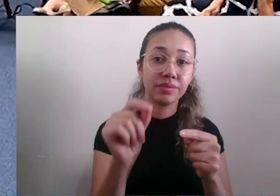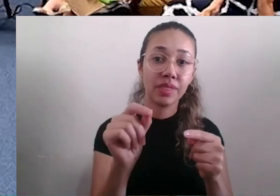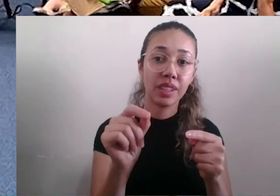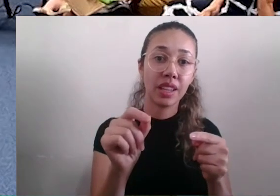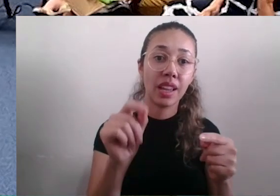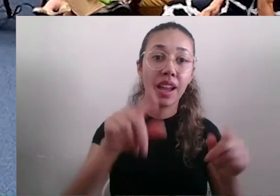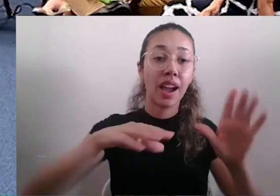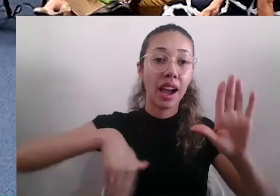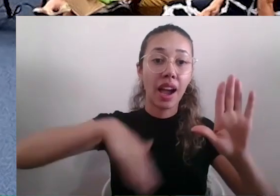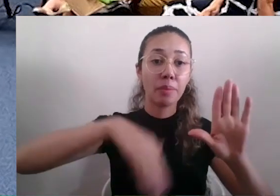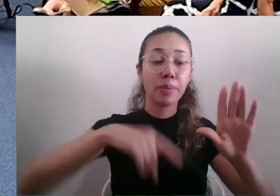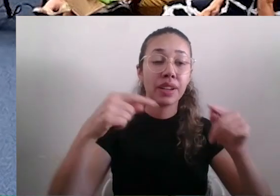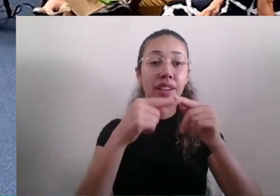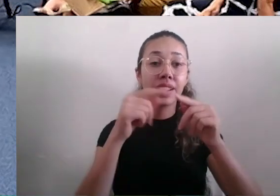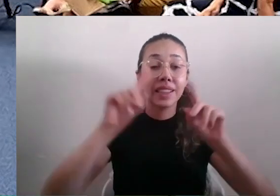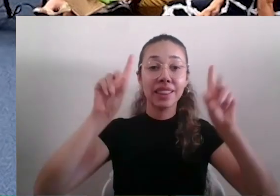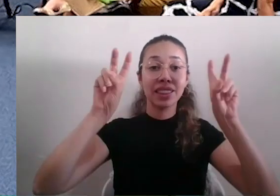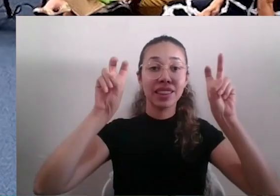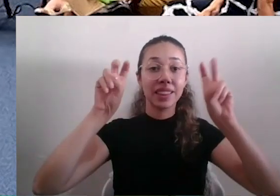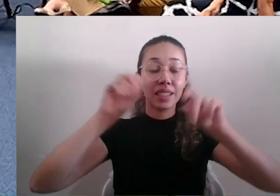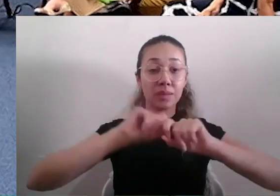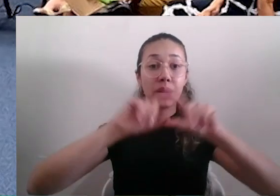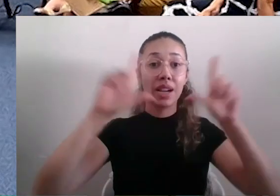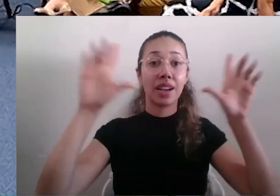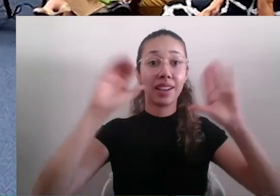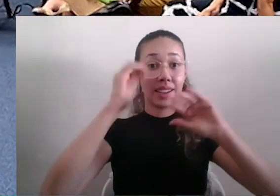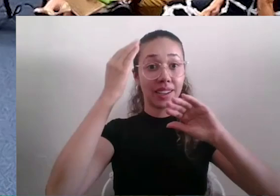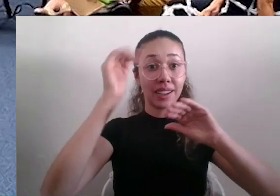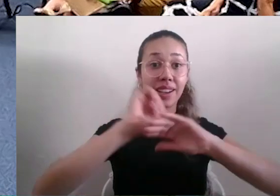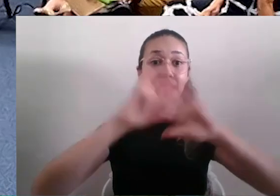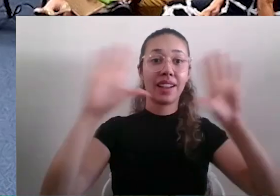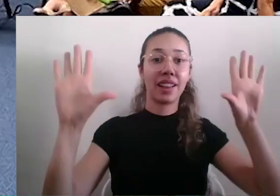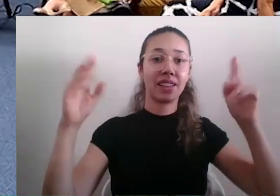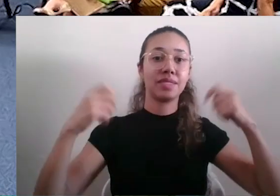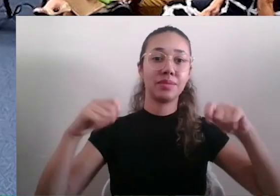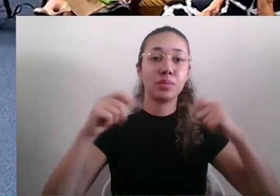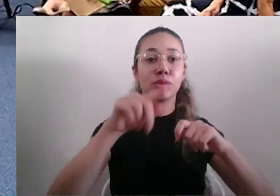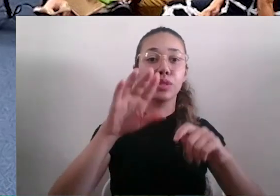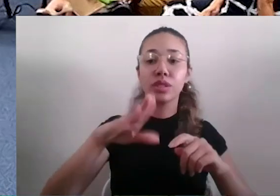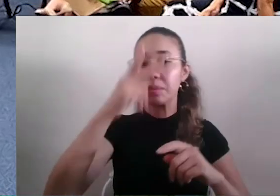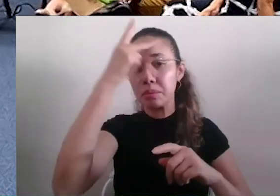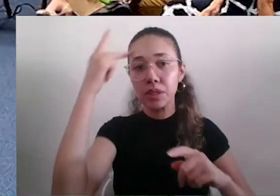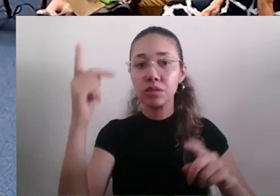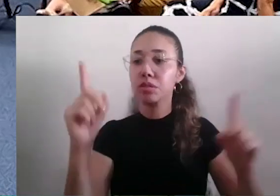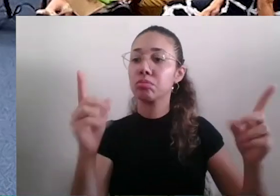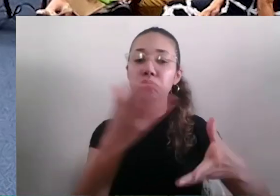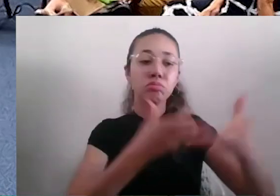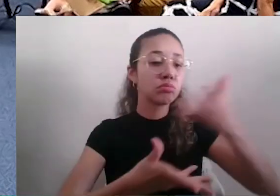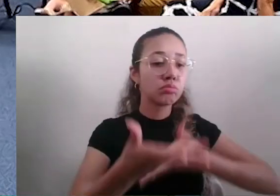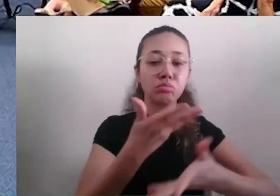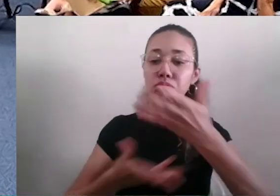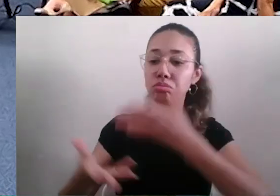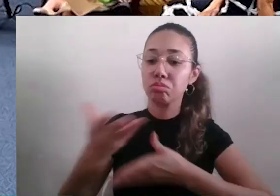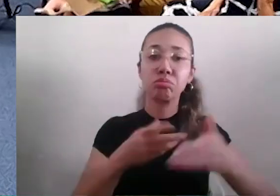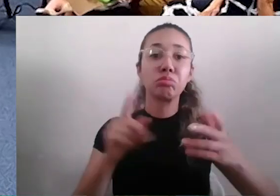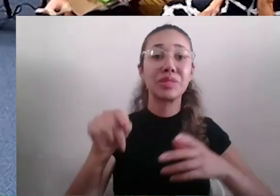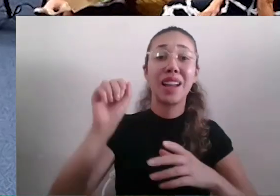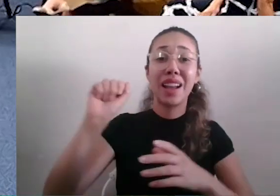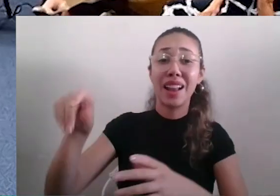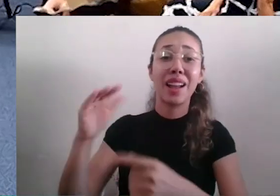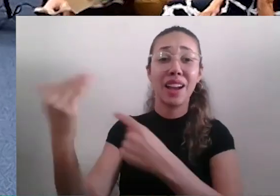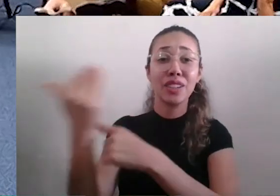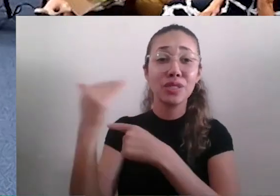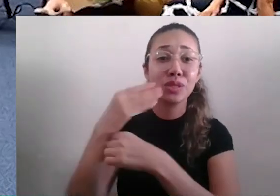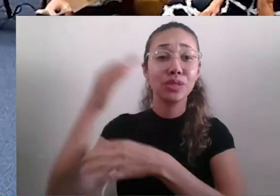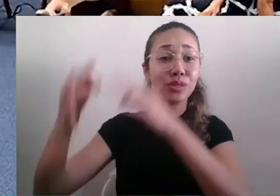quer dizer é sobre como se desenvolvem as relações sociais entre as pessoas que bate no judiciário que bate entre